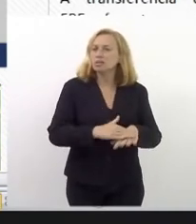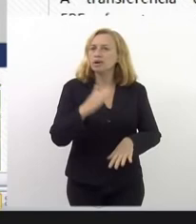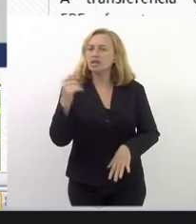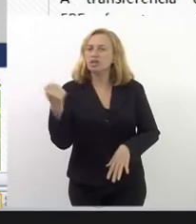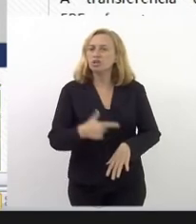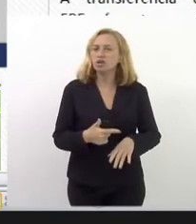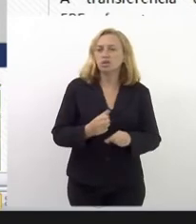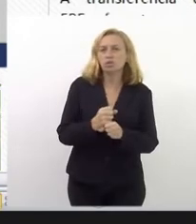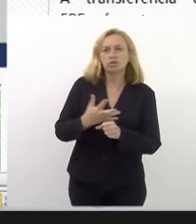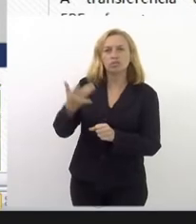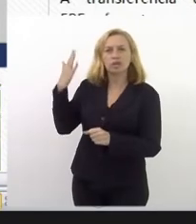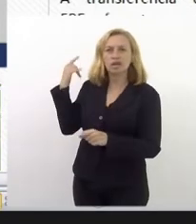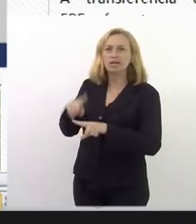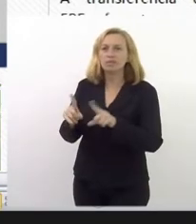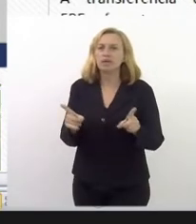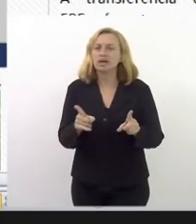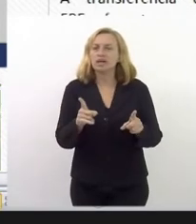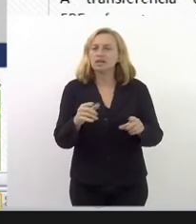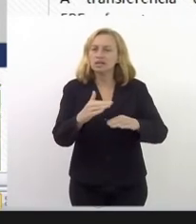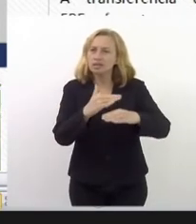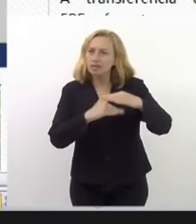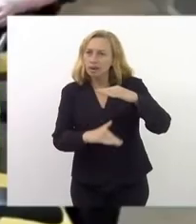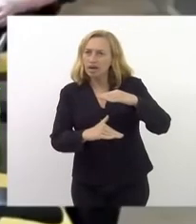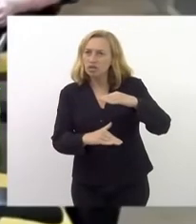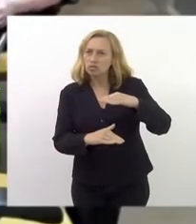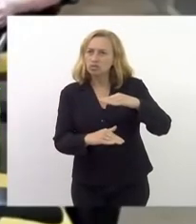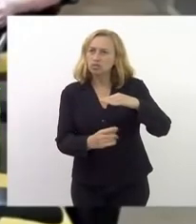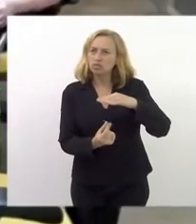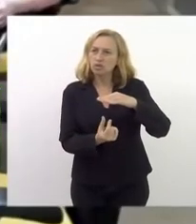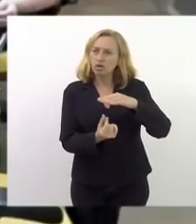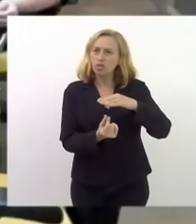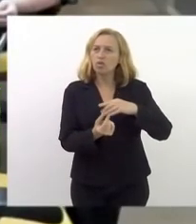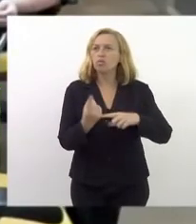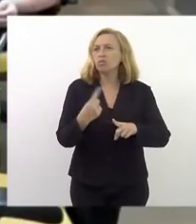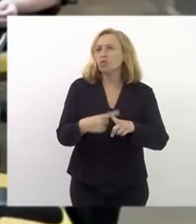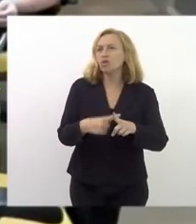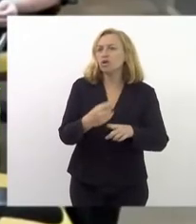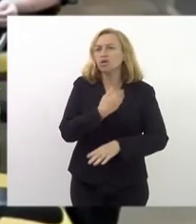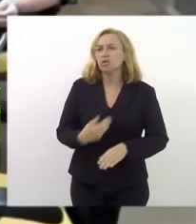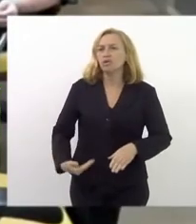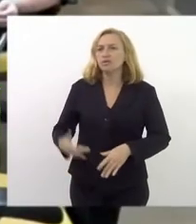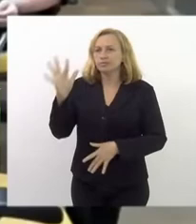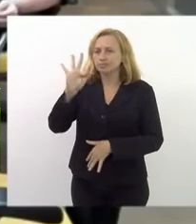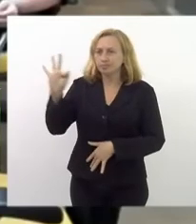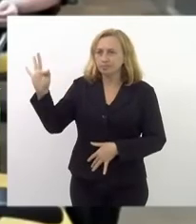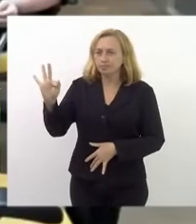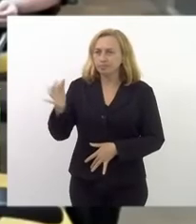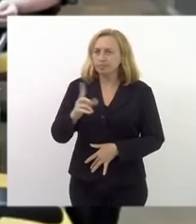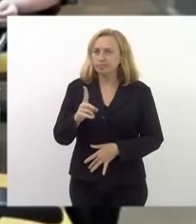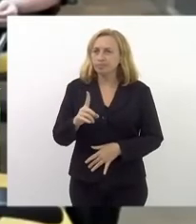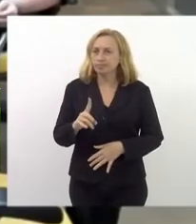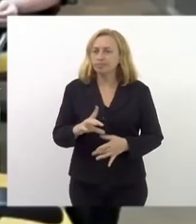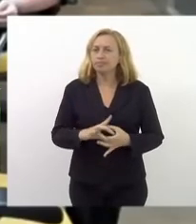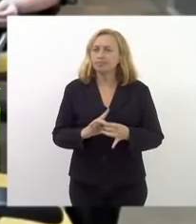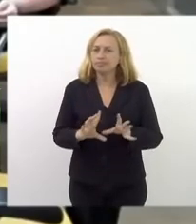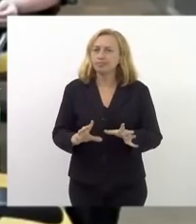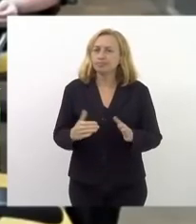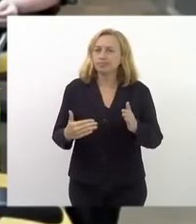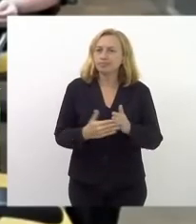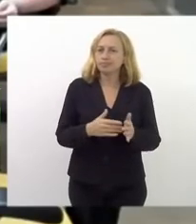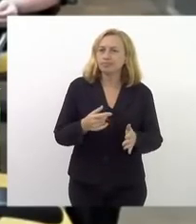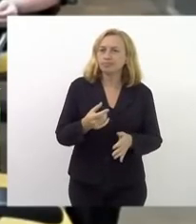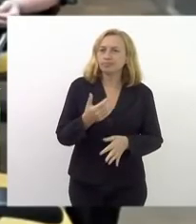ano passado, mas abaixo do orçamento, porque o governo federal não sancionou até 31 de